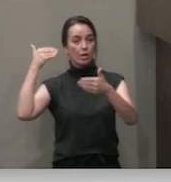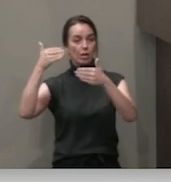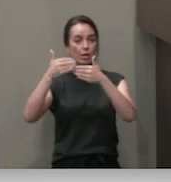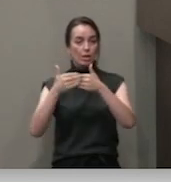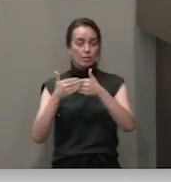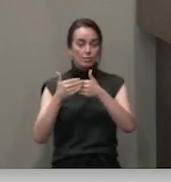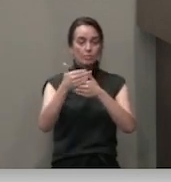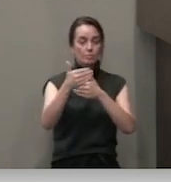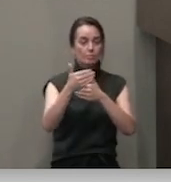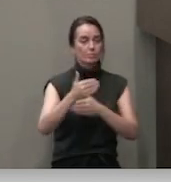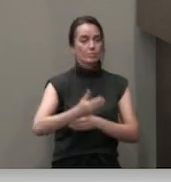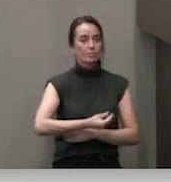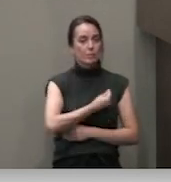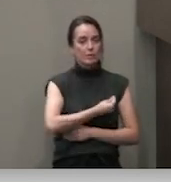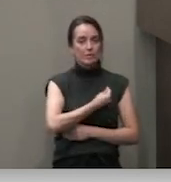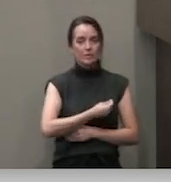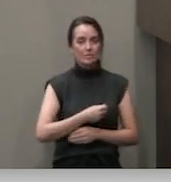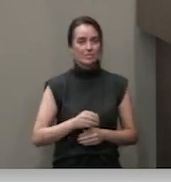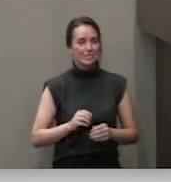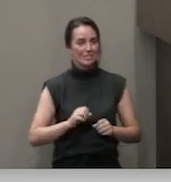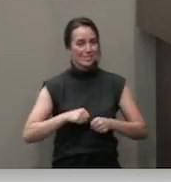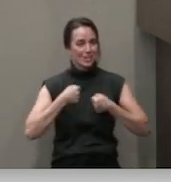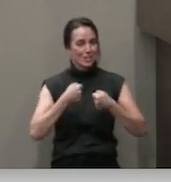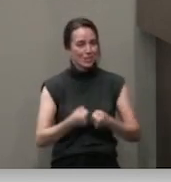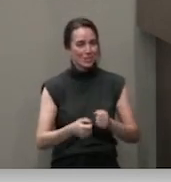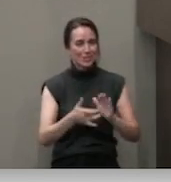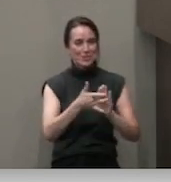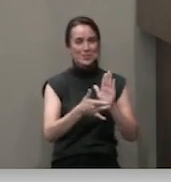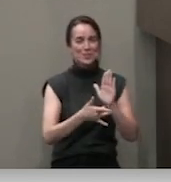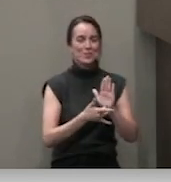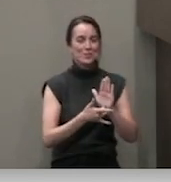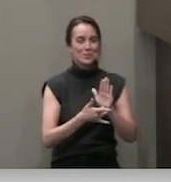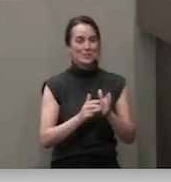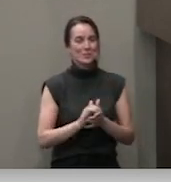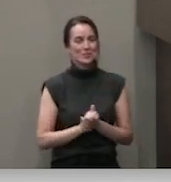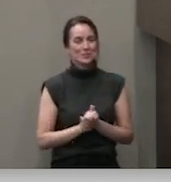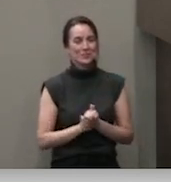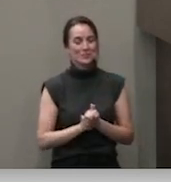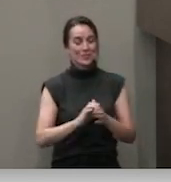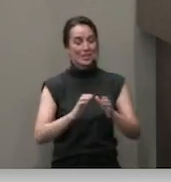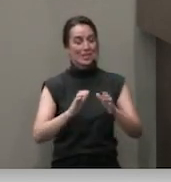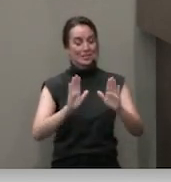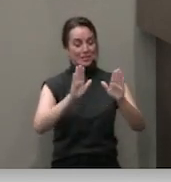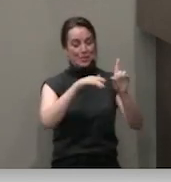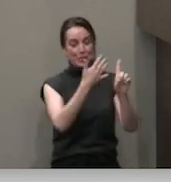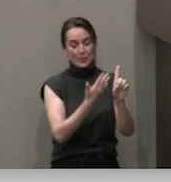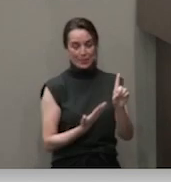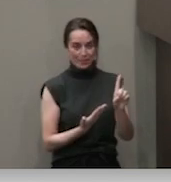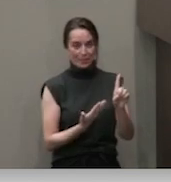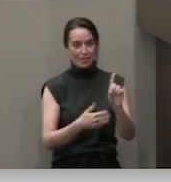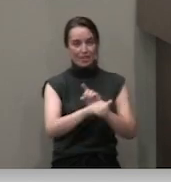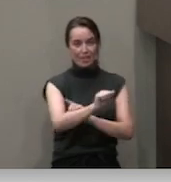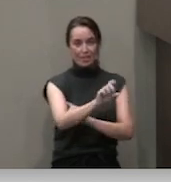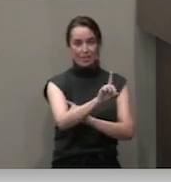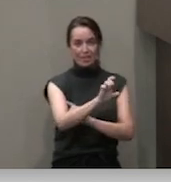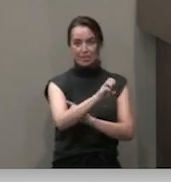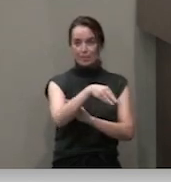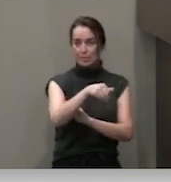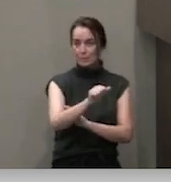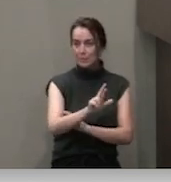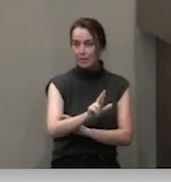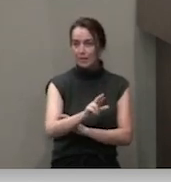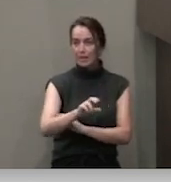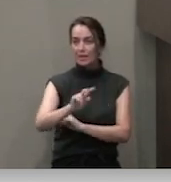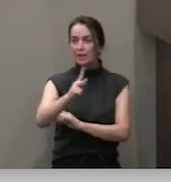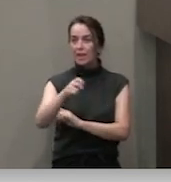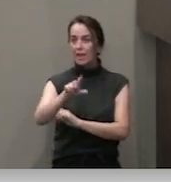por sua dedicação a essa pauta que esta homenagem aemar Cornélio